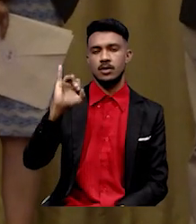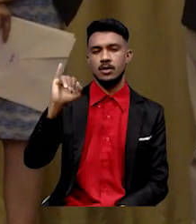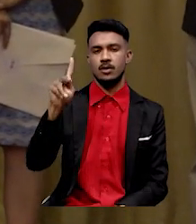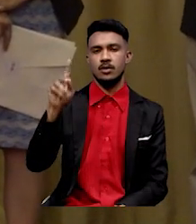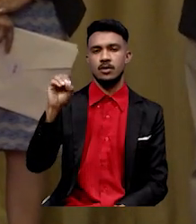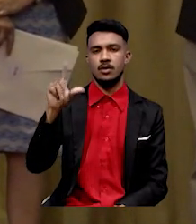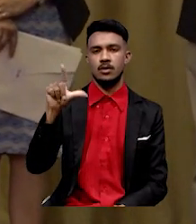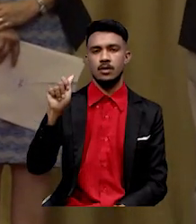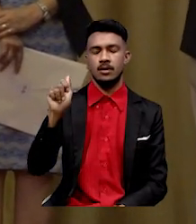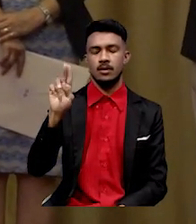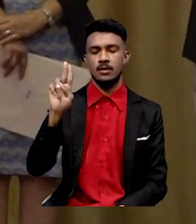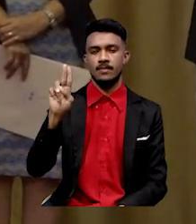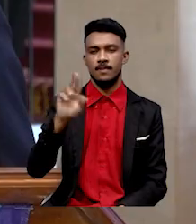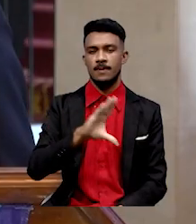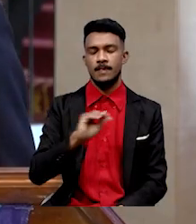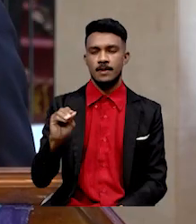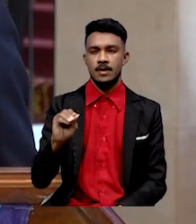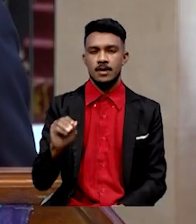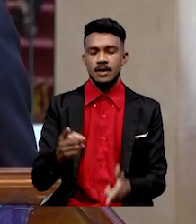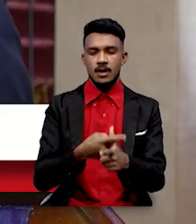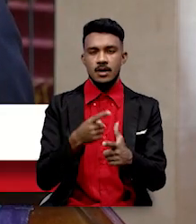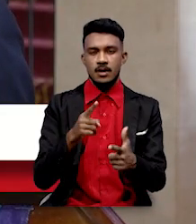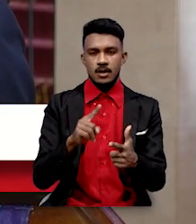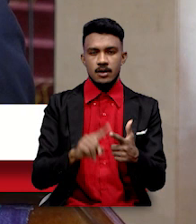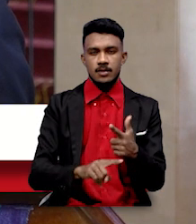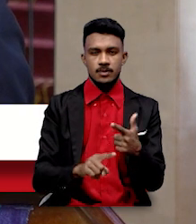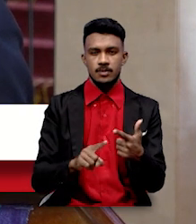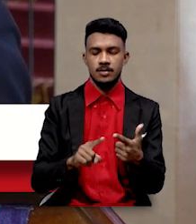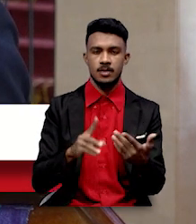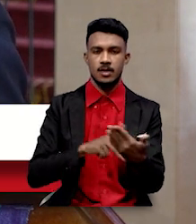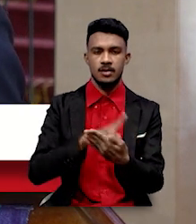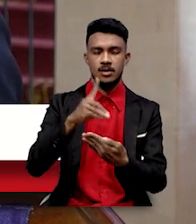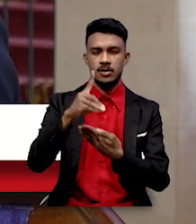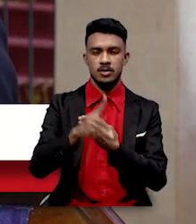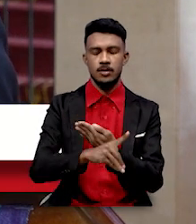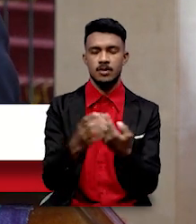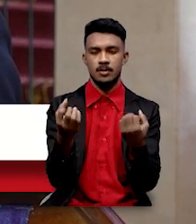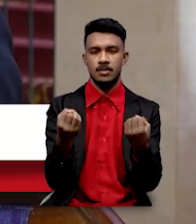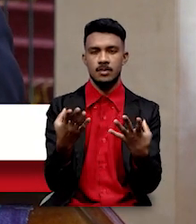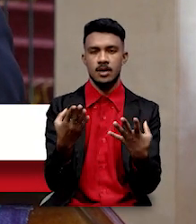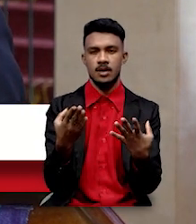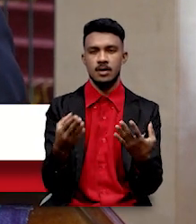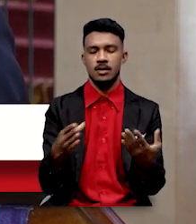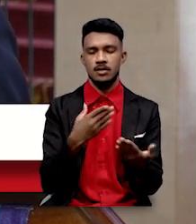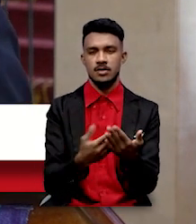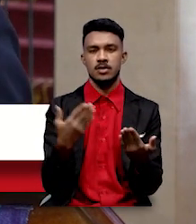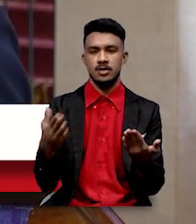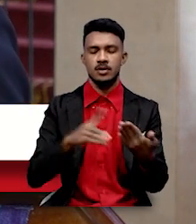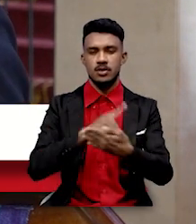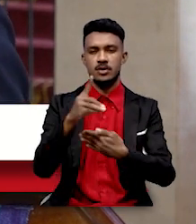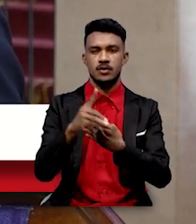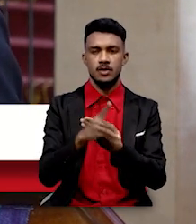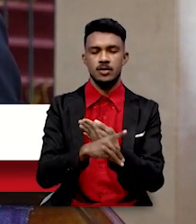senhor Presidente da República menciona que está progresso e desenvolvimento do Bukida, tanto infraestrutura, desenvolvimento de recursos